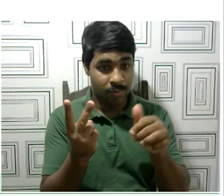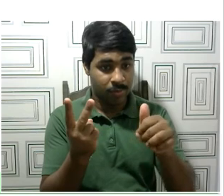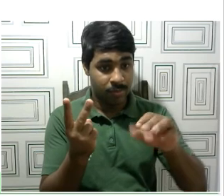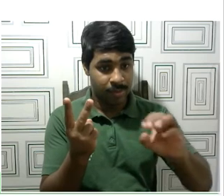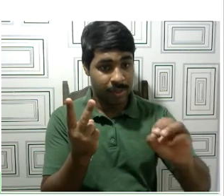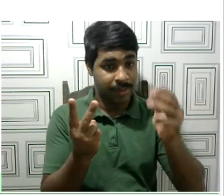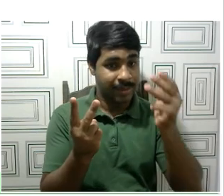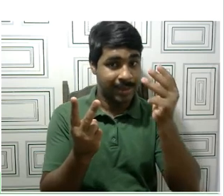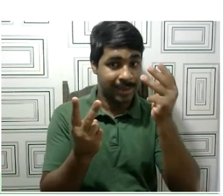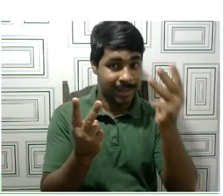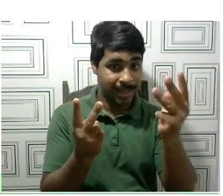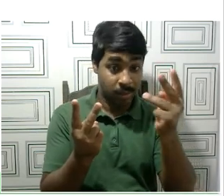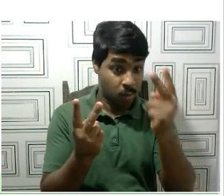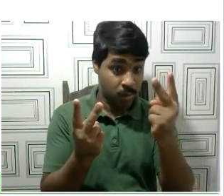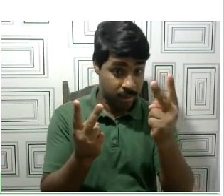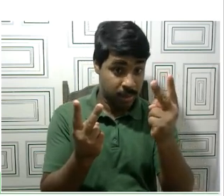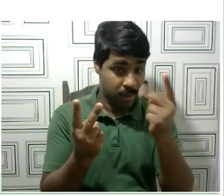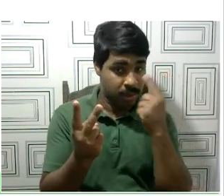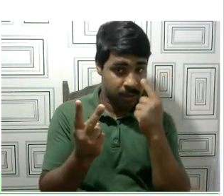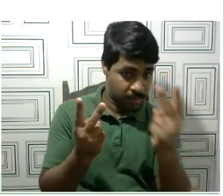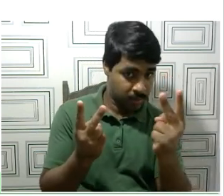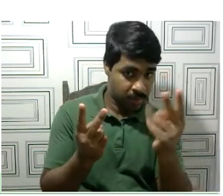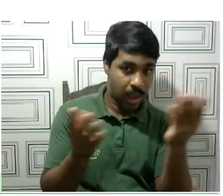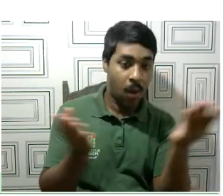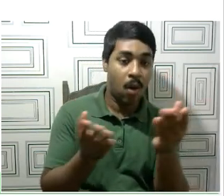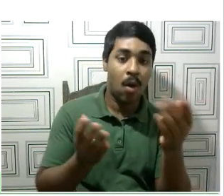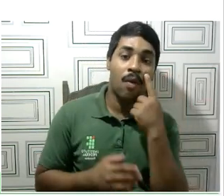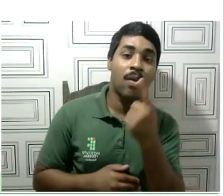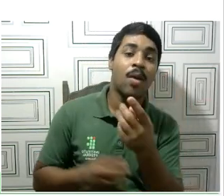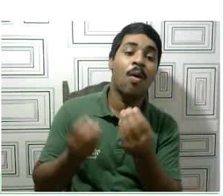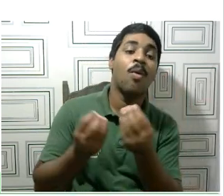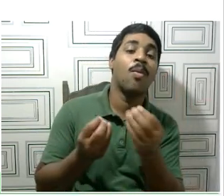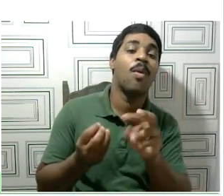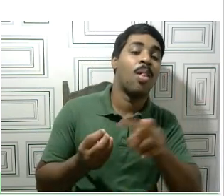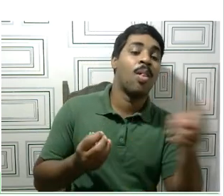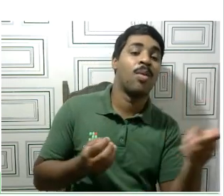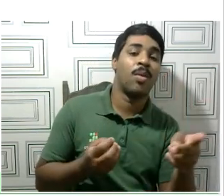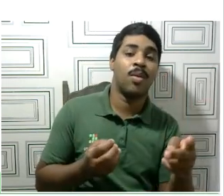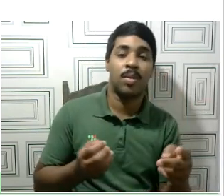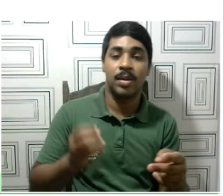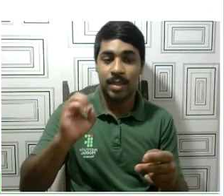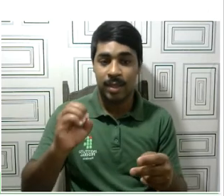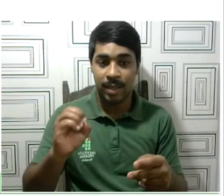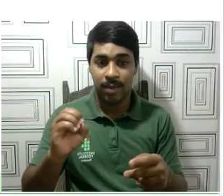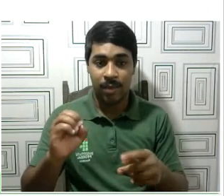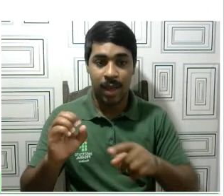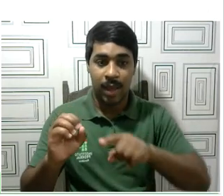colocar 0, 0, 2, 3, a vírgula bem aqui, tá?